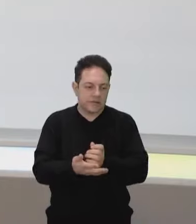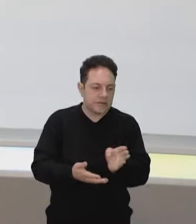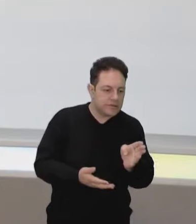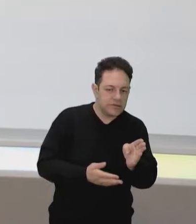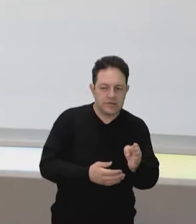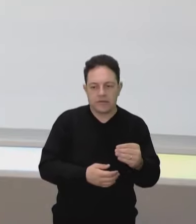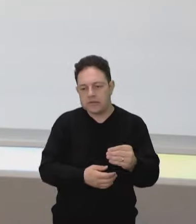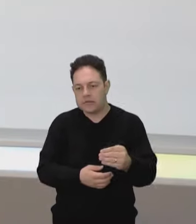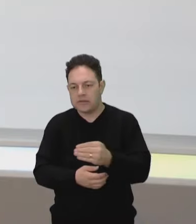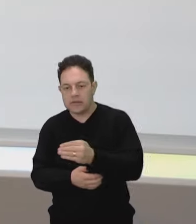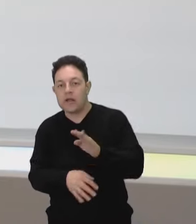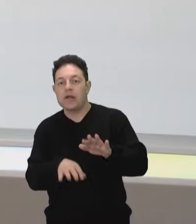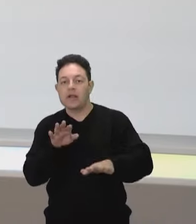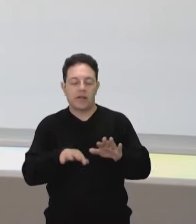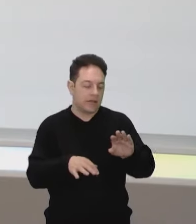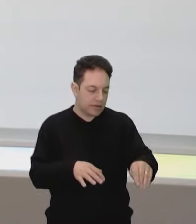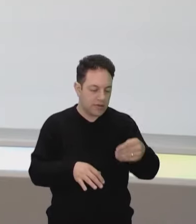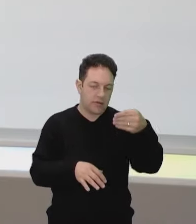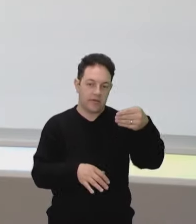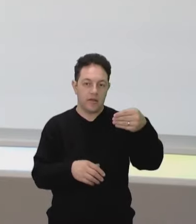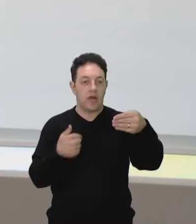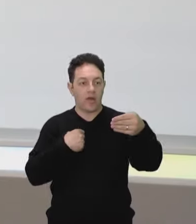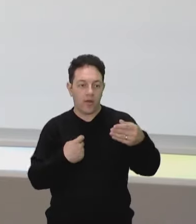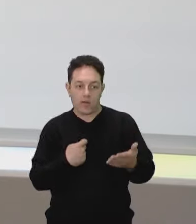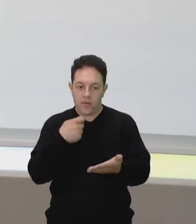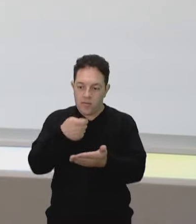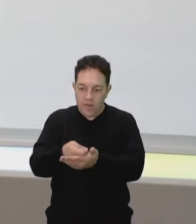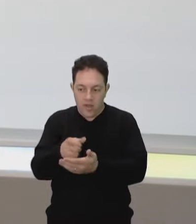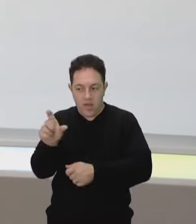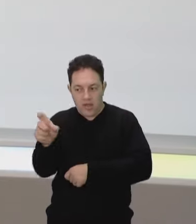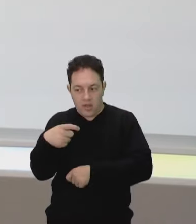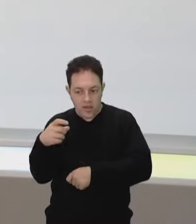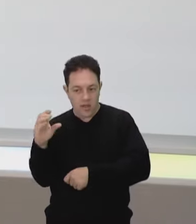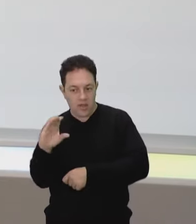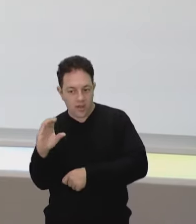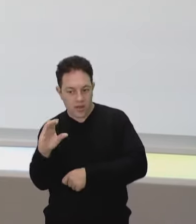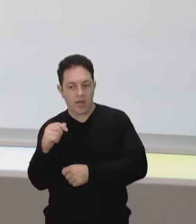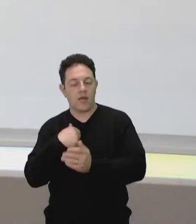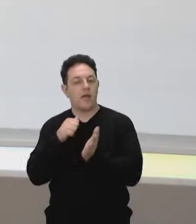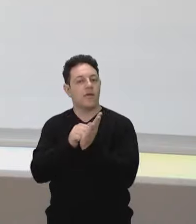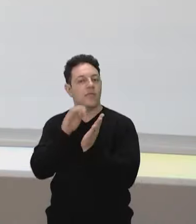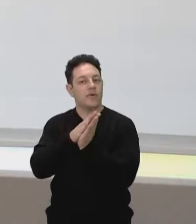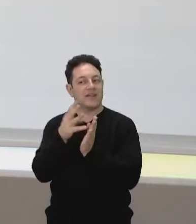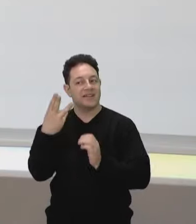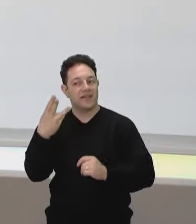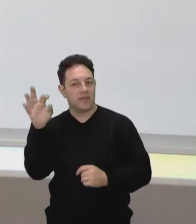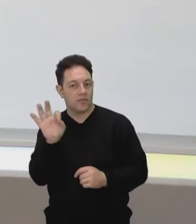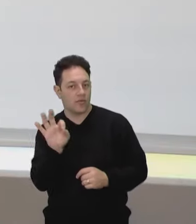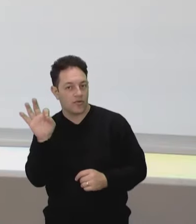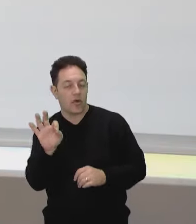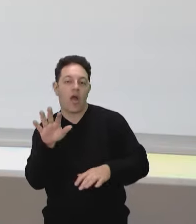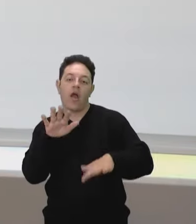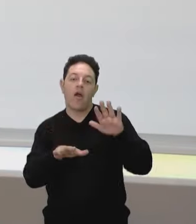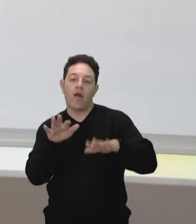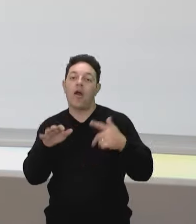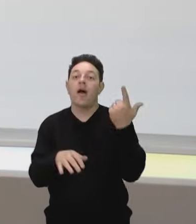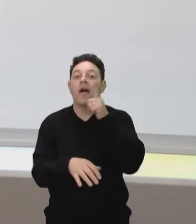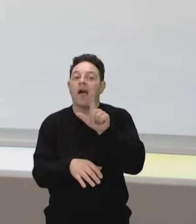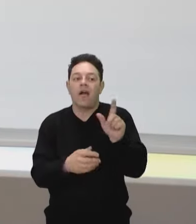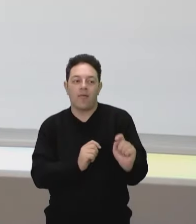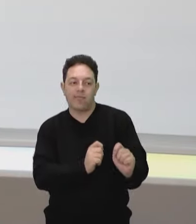em cada cartinha que saía. Vou pagar o cartão de crédito com uma multa de 3%, vou ganhar um bônus